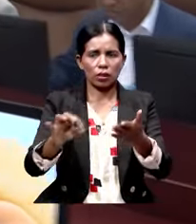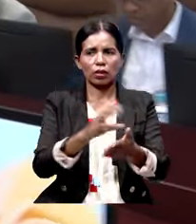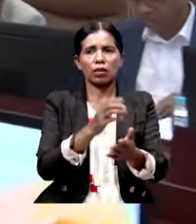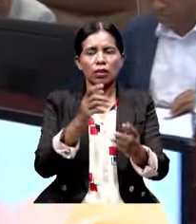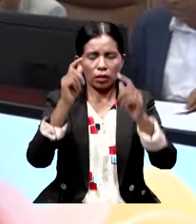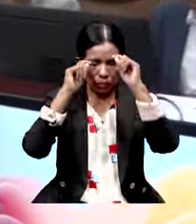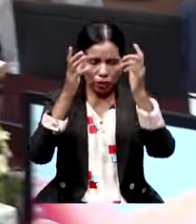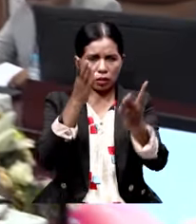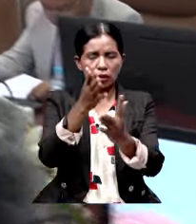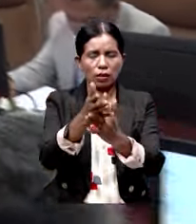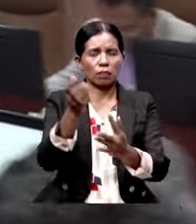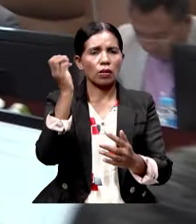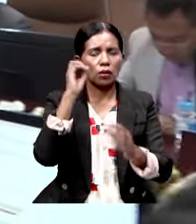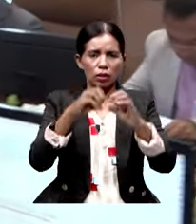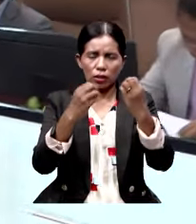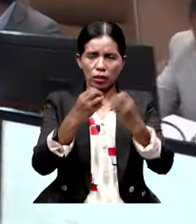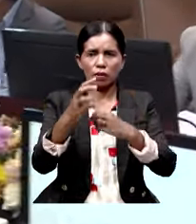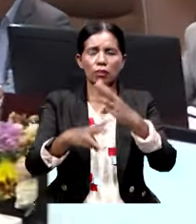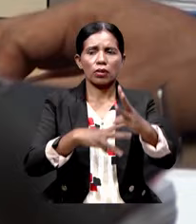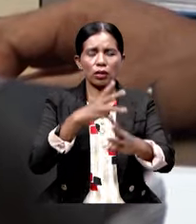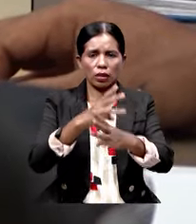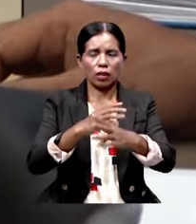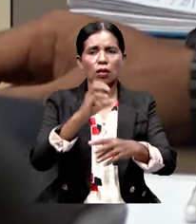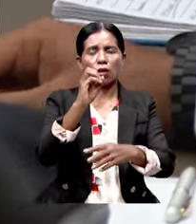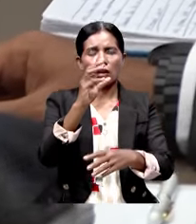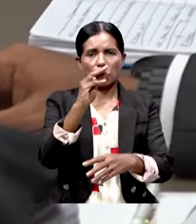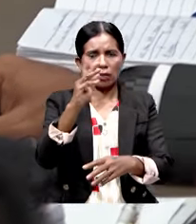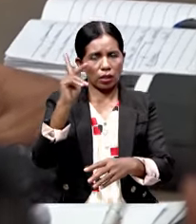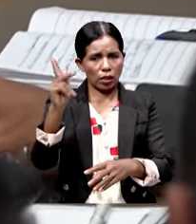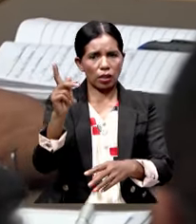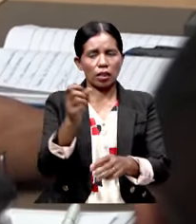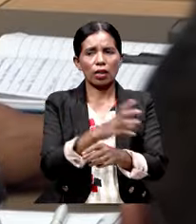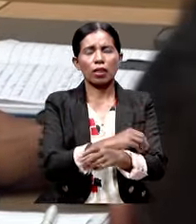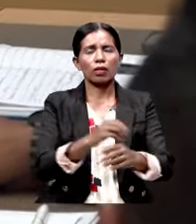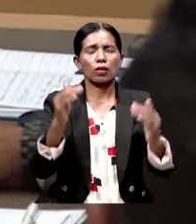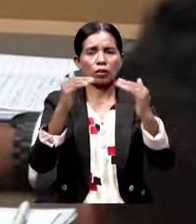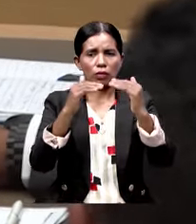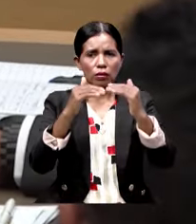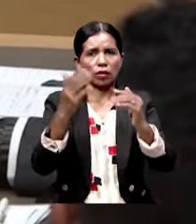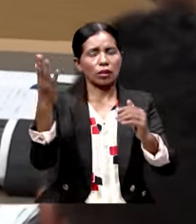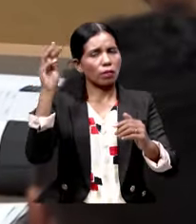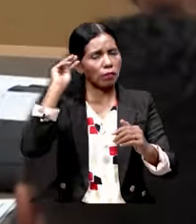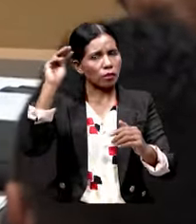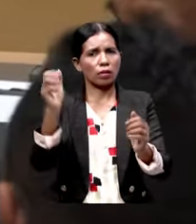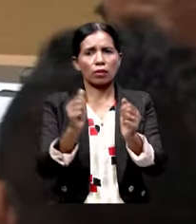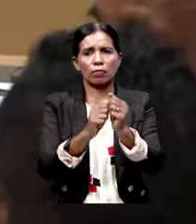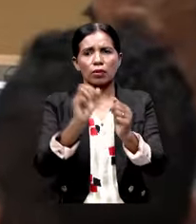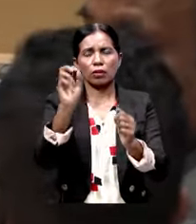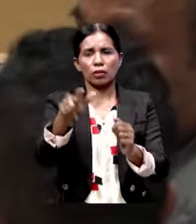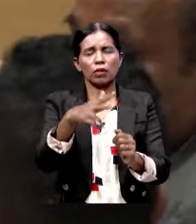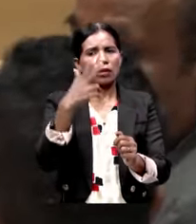adesão Timor-Leste nian ba Organização Mundial Comércio nebese halau durante conferência ministerial barala sanu